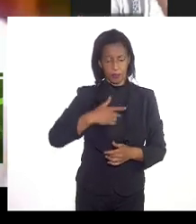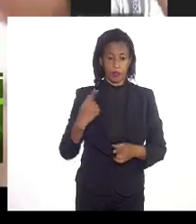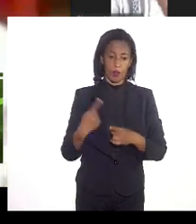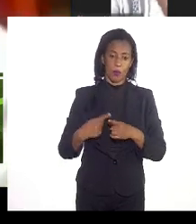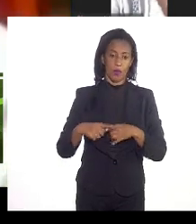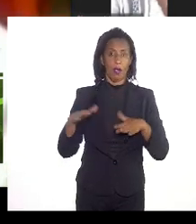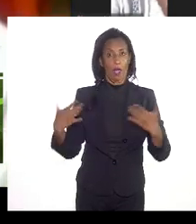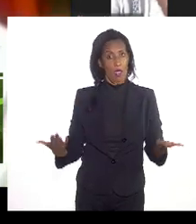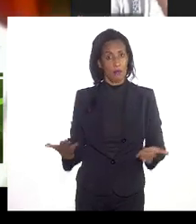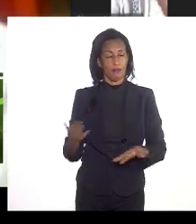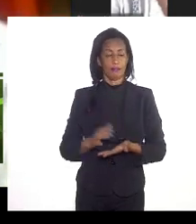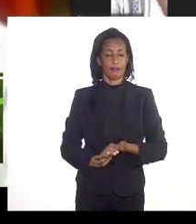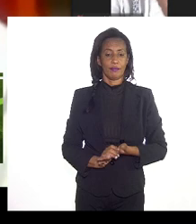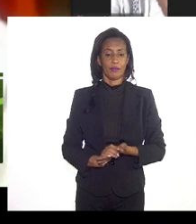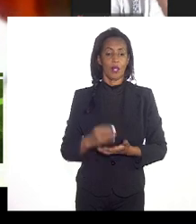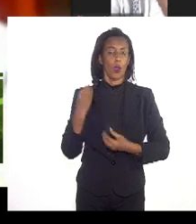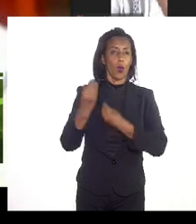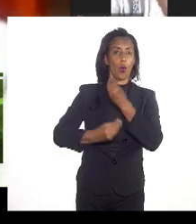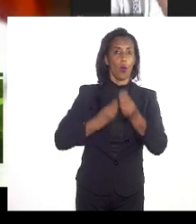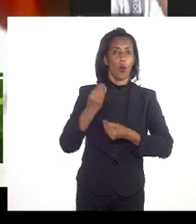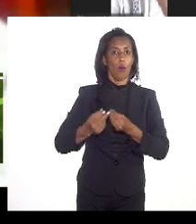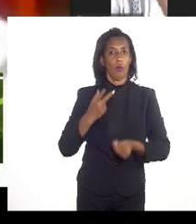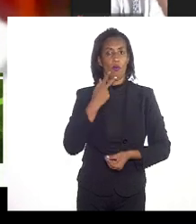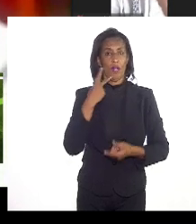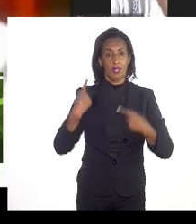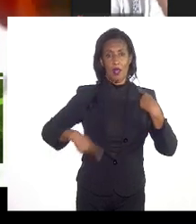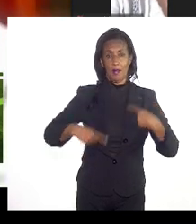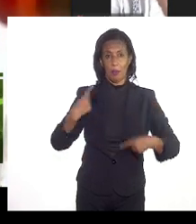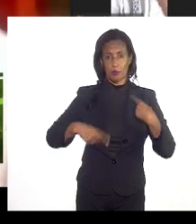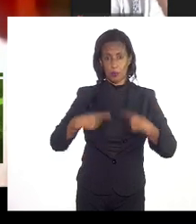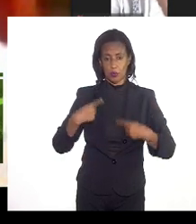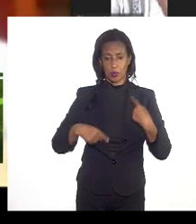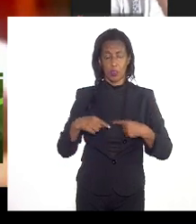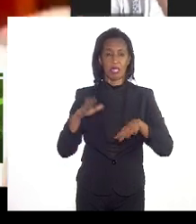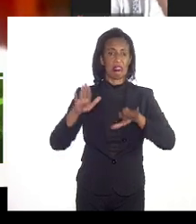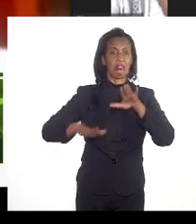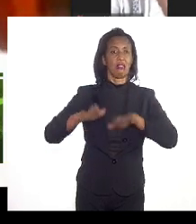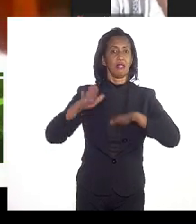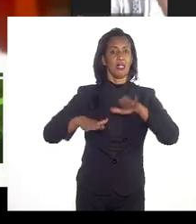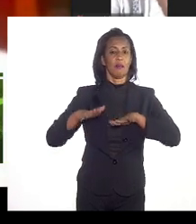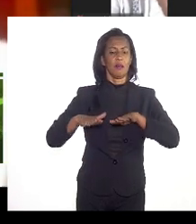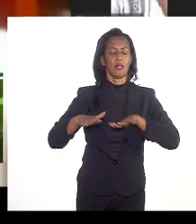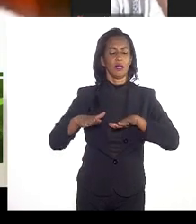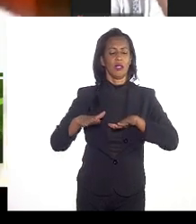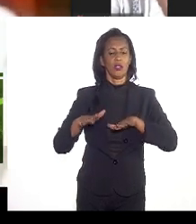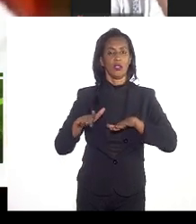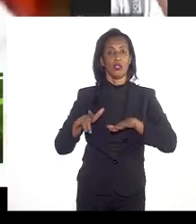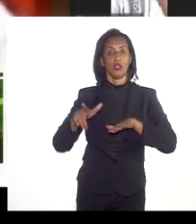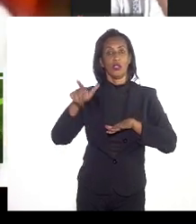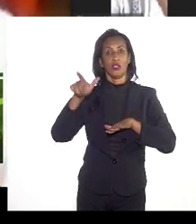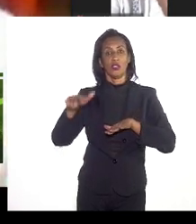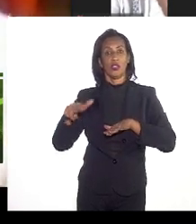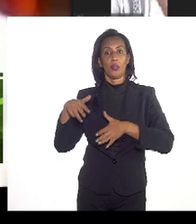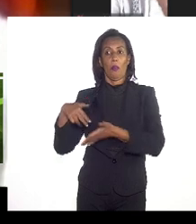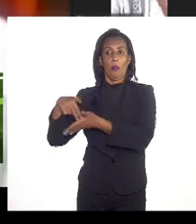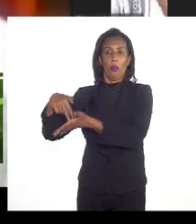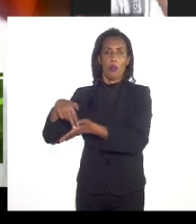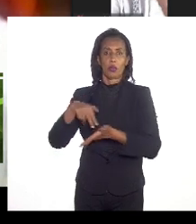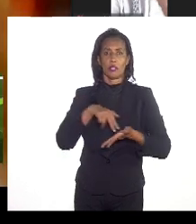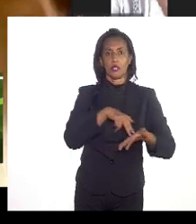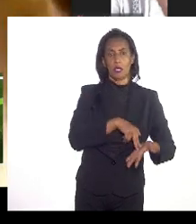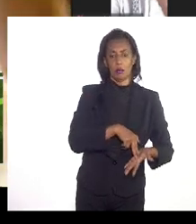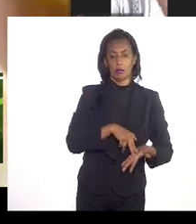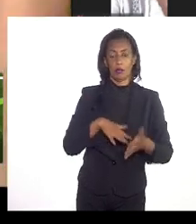sim, como eu disse, as políticas públicas podem ser discutidas independentemente de condicionamentos. Então, se a gente trabalha com esse